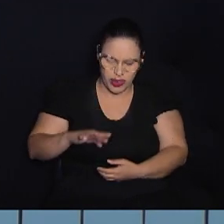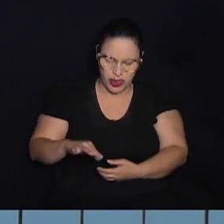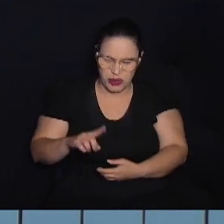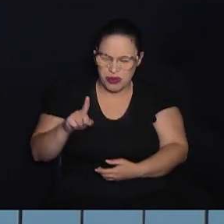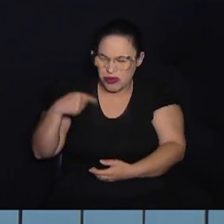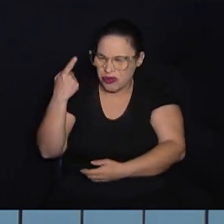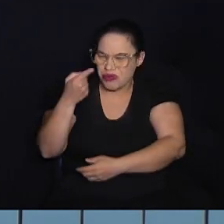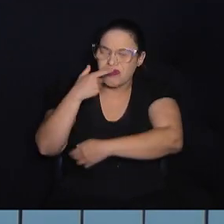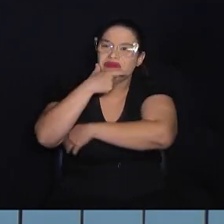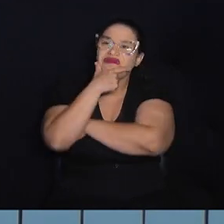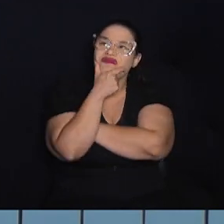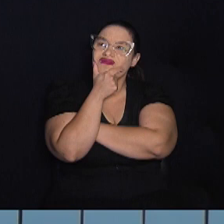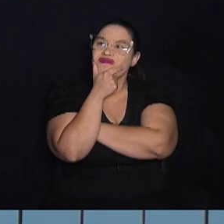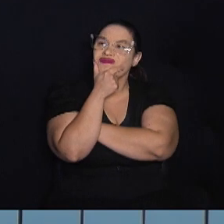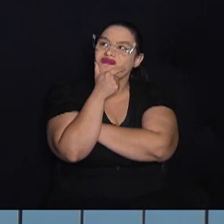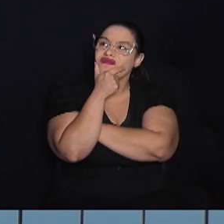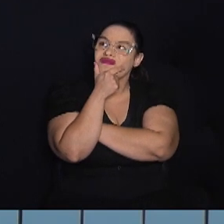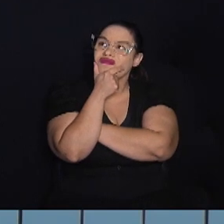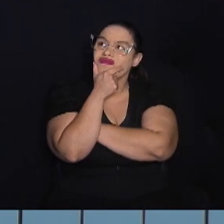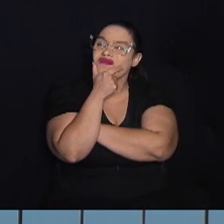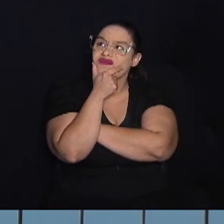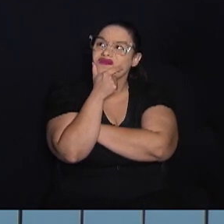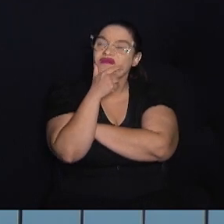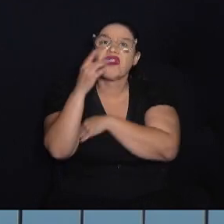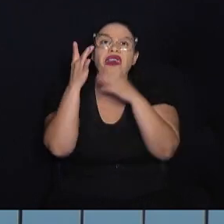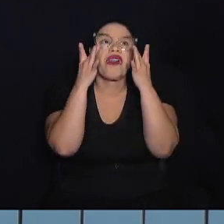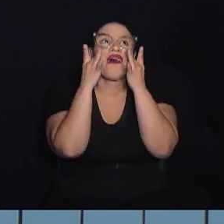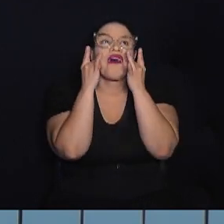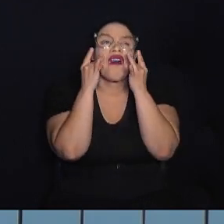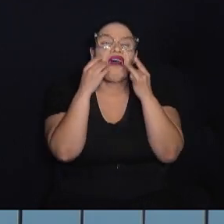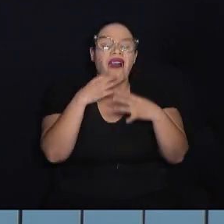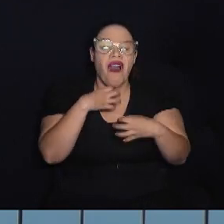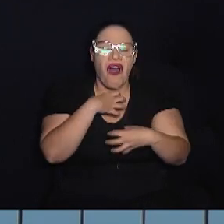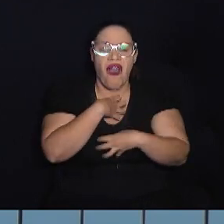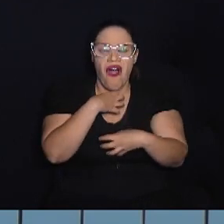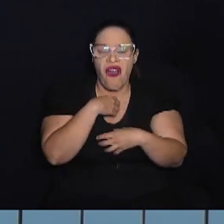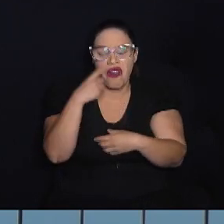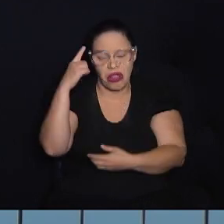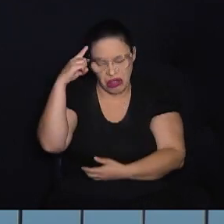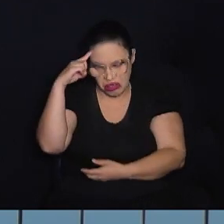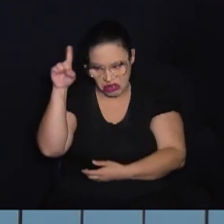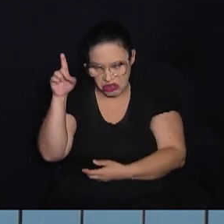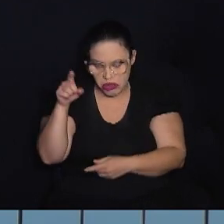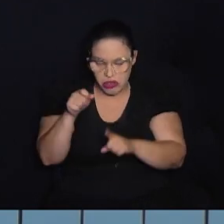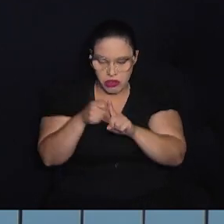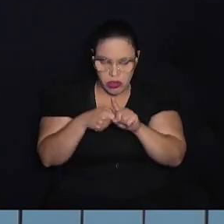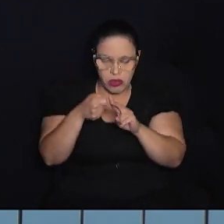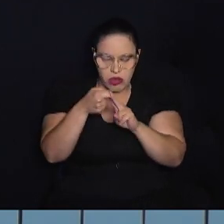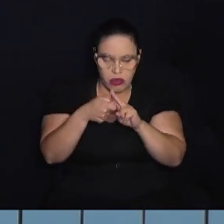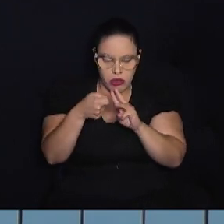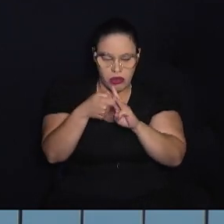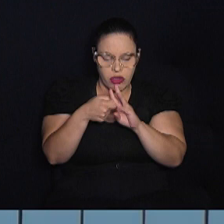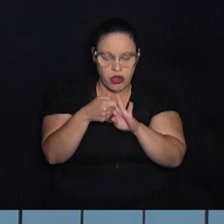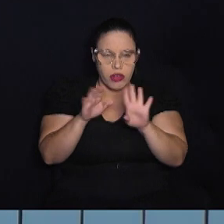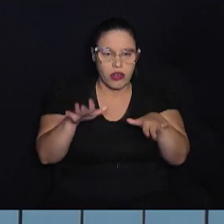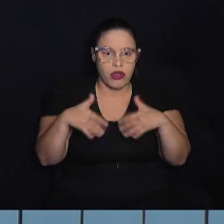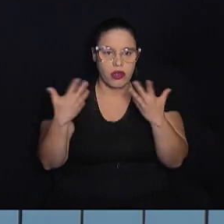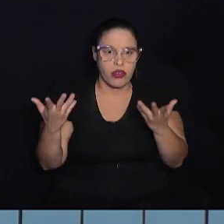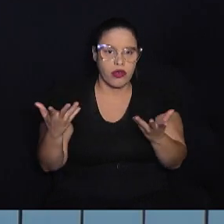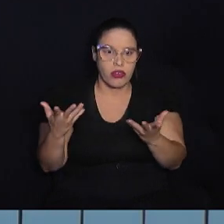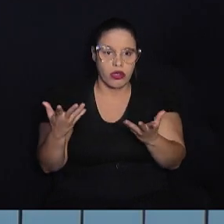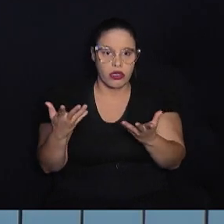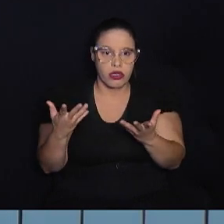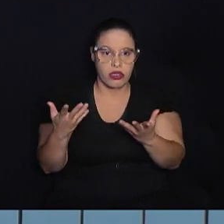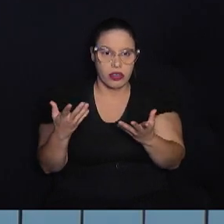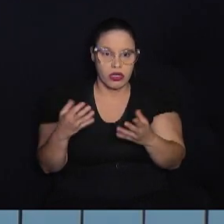algum outro sinal de alerta que o corpo vai dando aí ao longo dos dias, né, dos meses, quando a pessoa já está começando